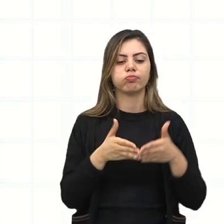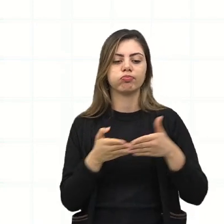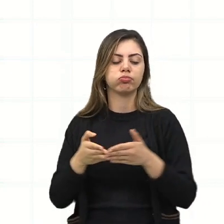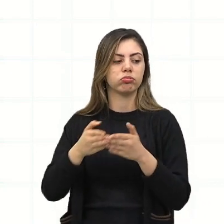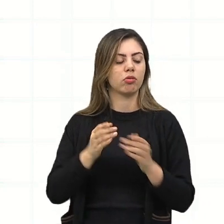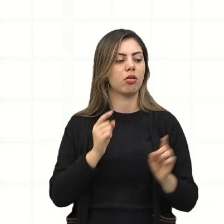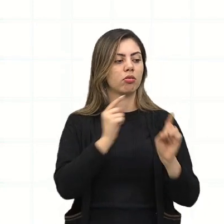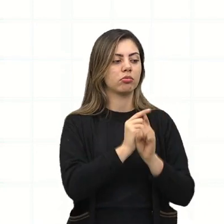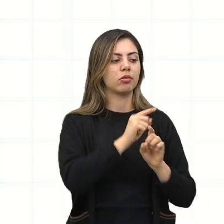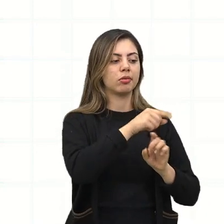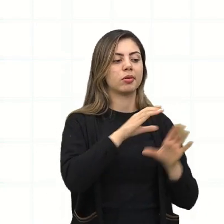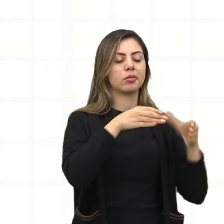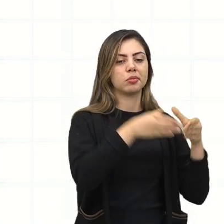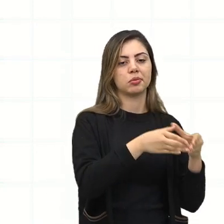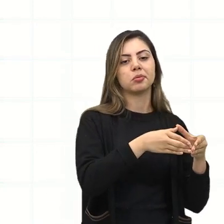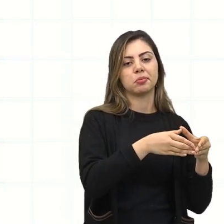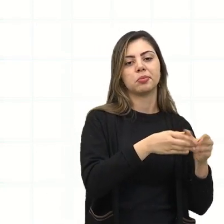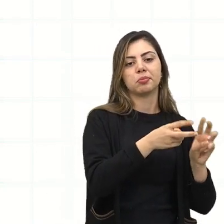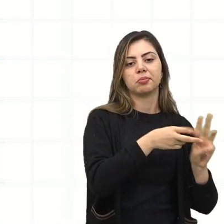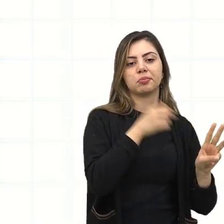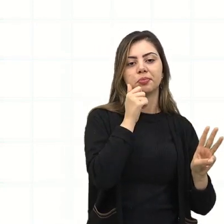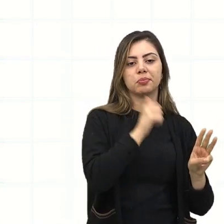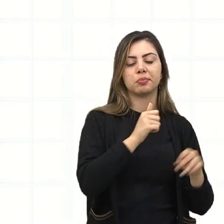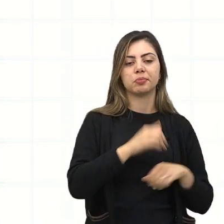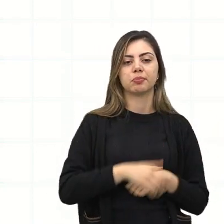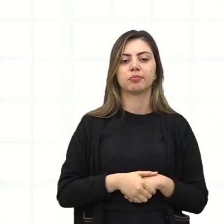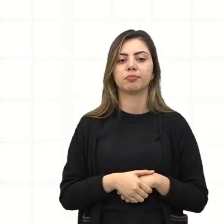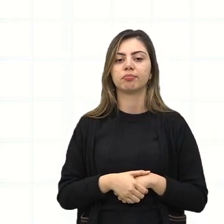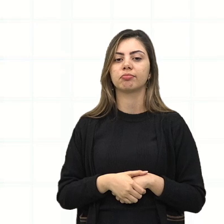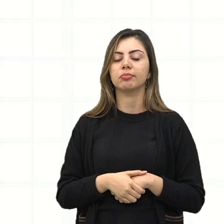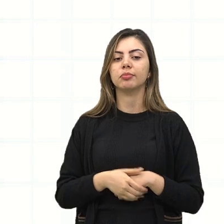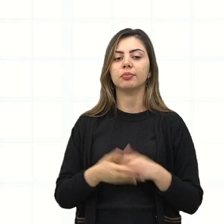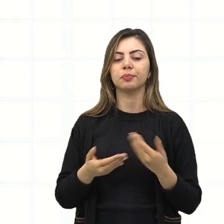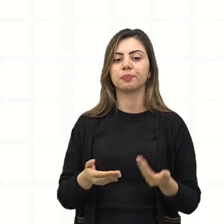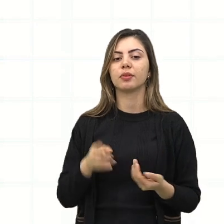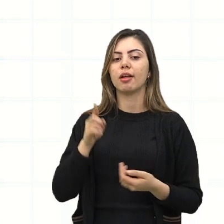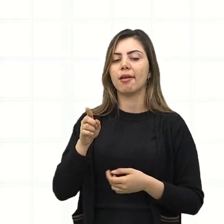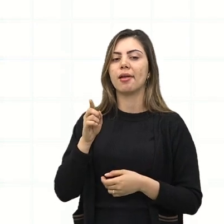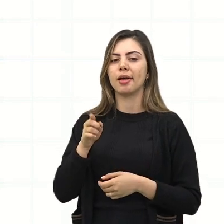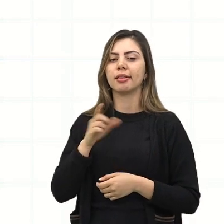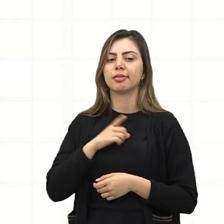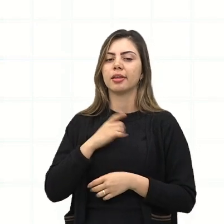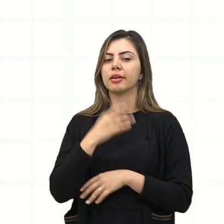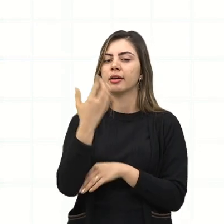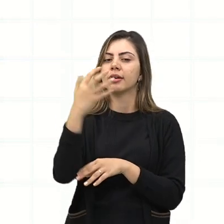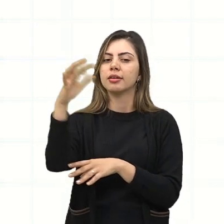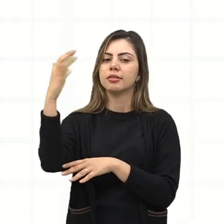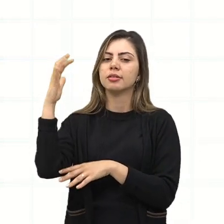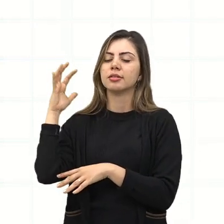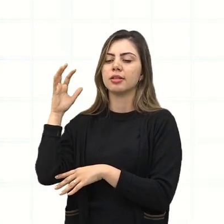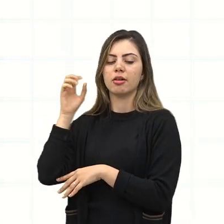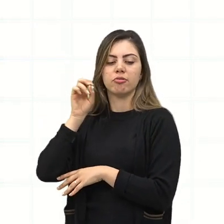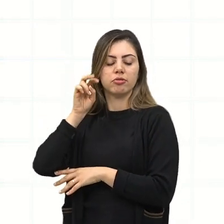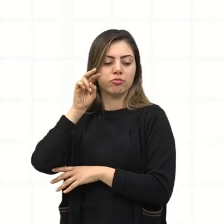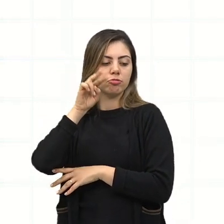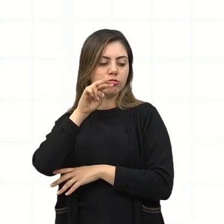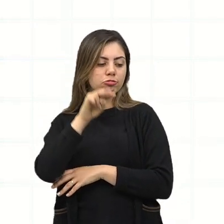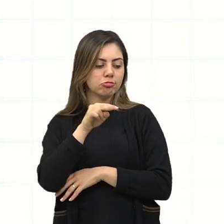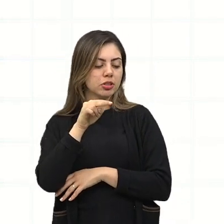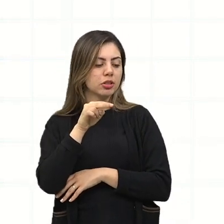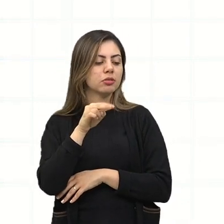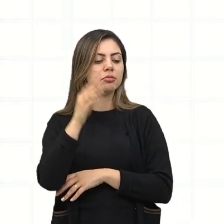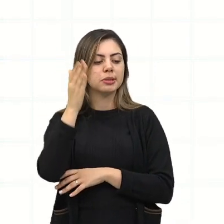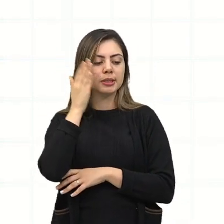eram comandadas pela Colori. Mãe da Mata, a senhora da selva que a tudo assistiu, lhe conta o